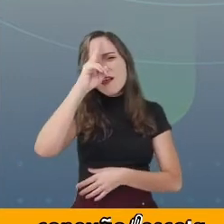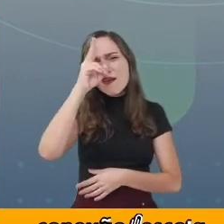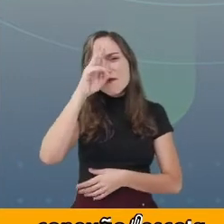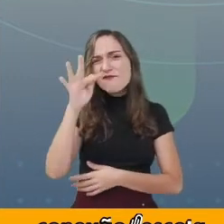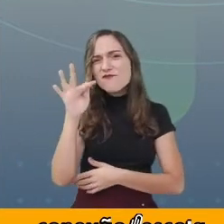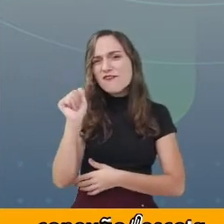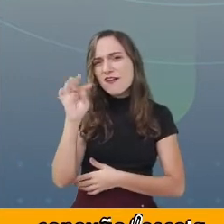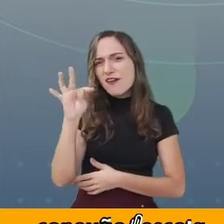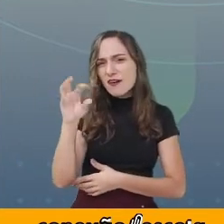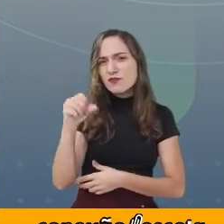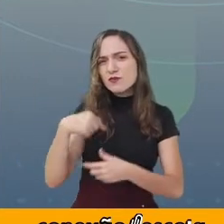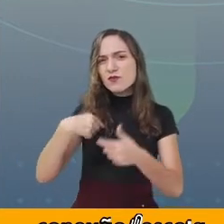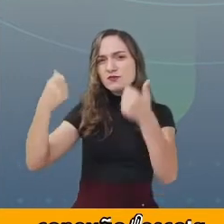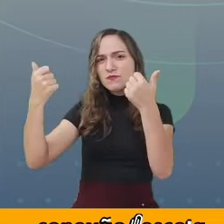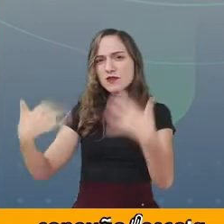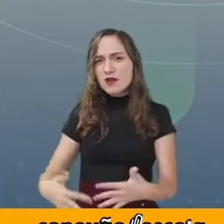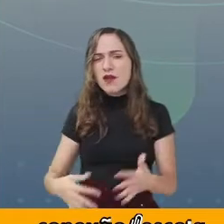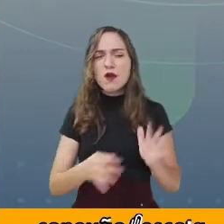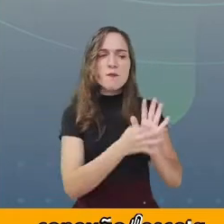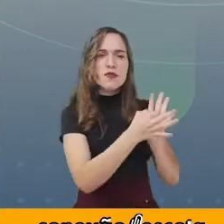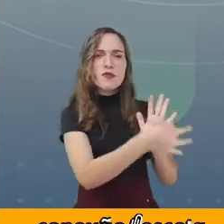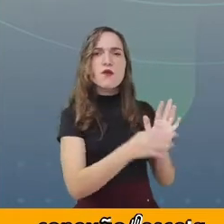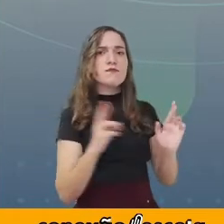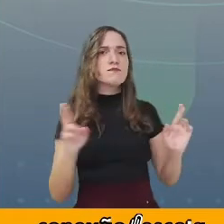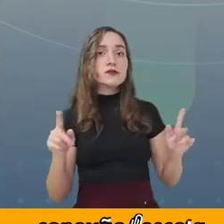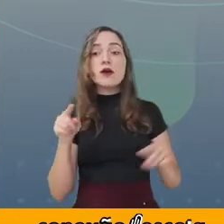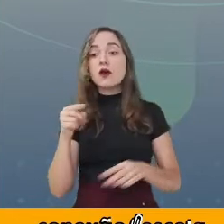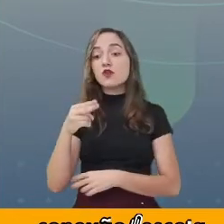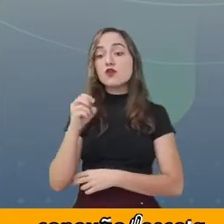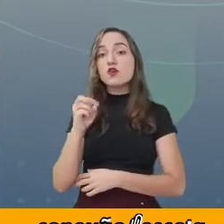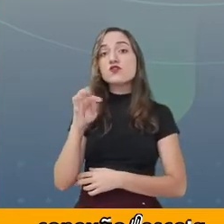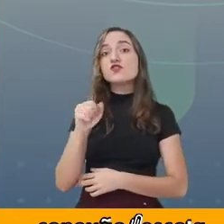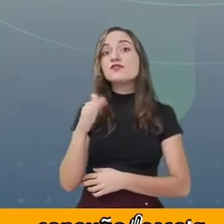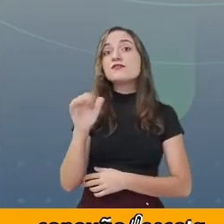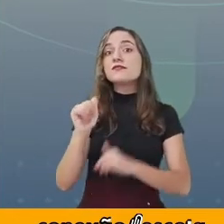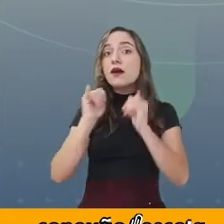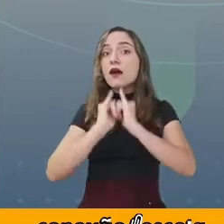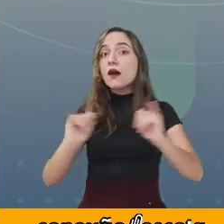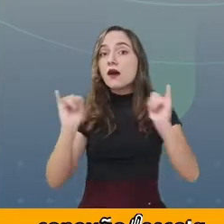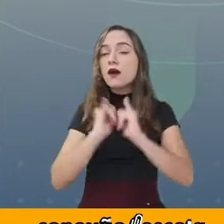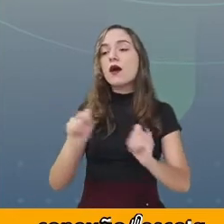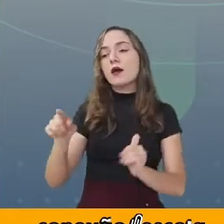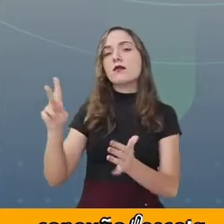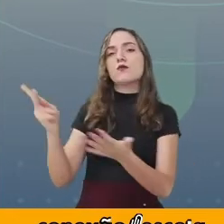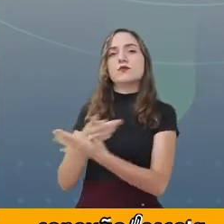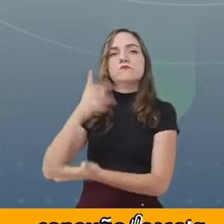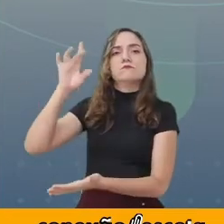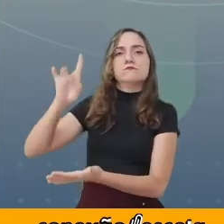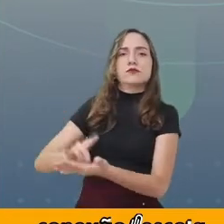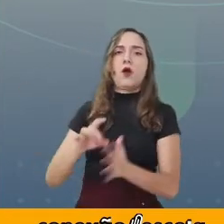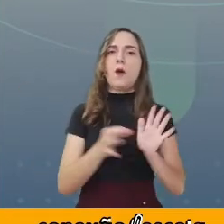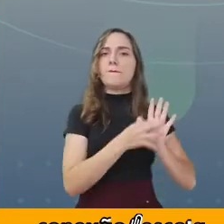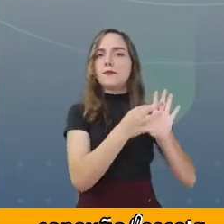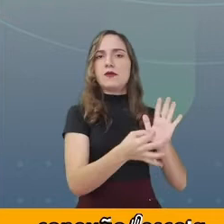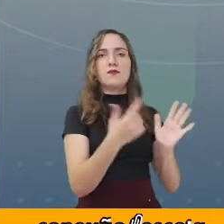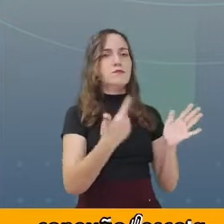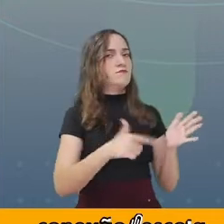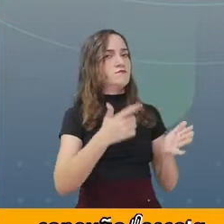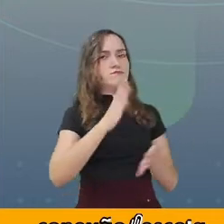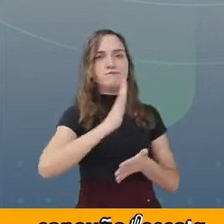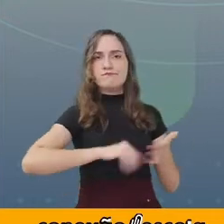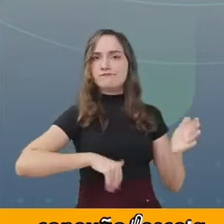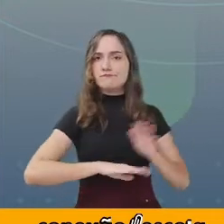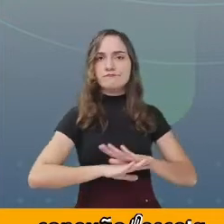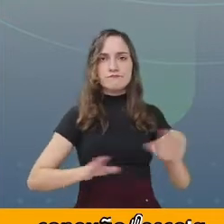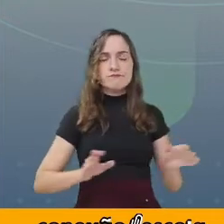nós aprendemos sobre fato e opinião? Então, na notícia, aborda o fato. Vamos entender um pouco mais.